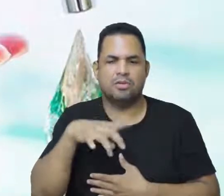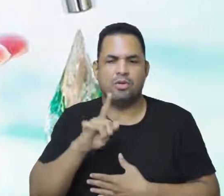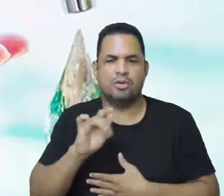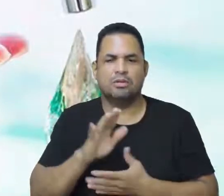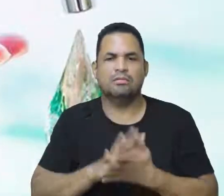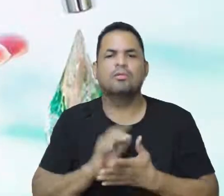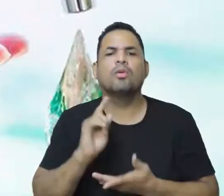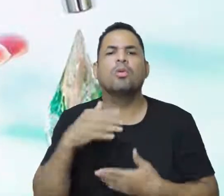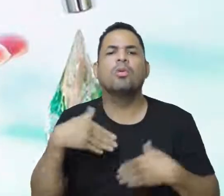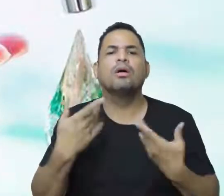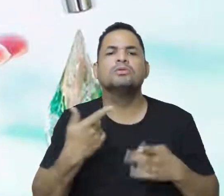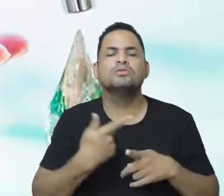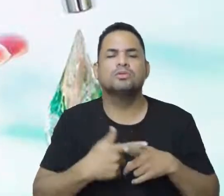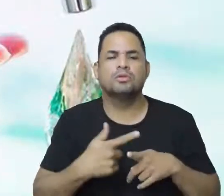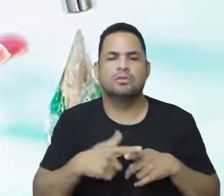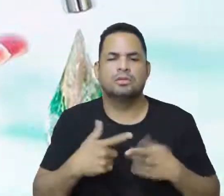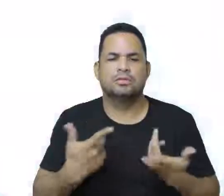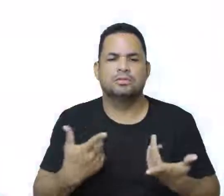causam?